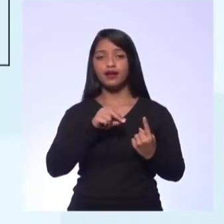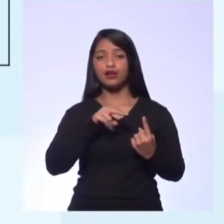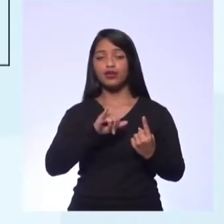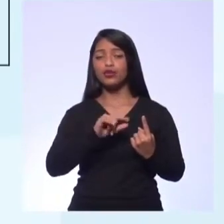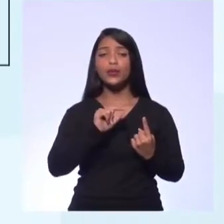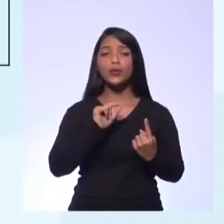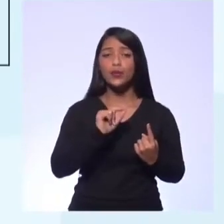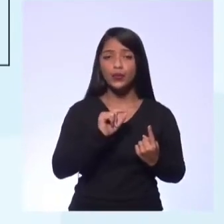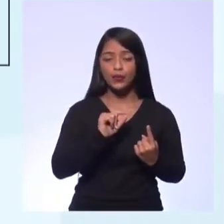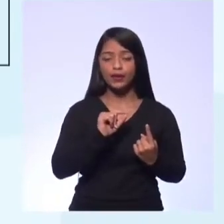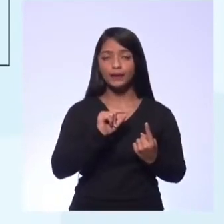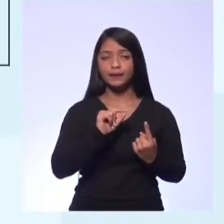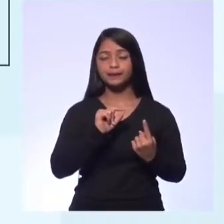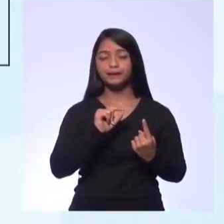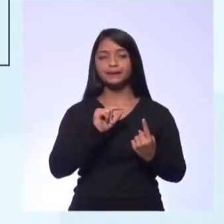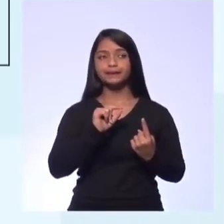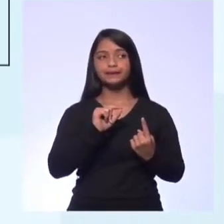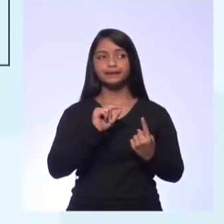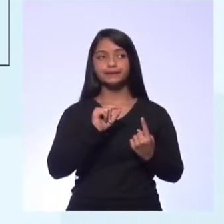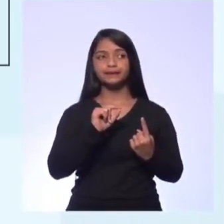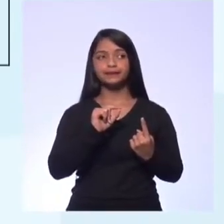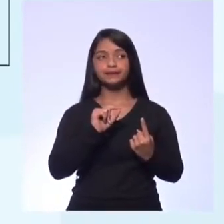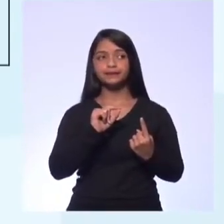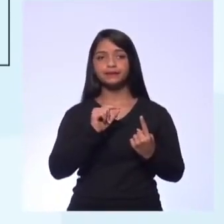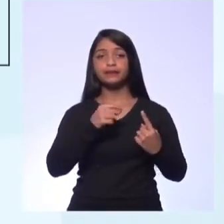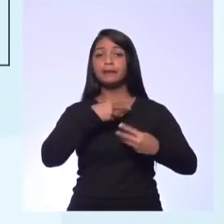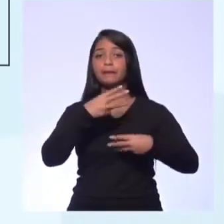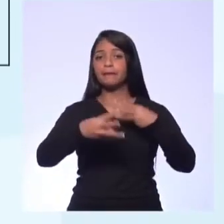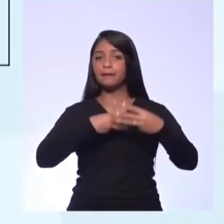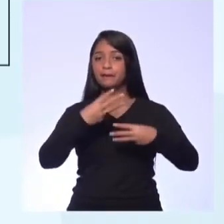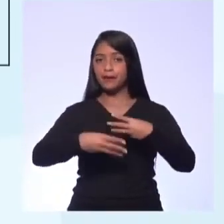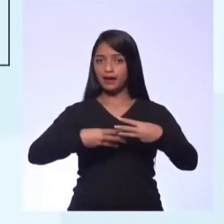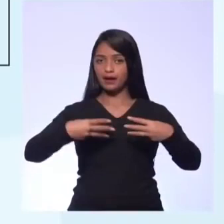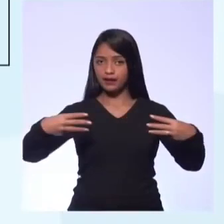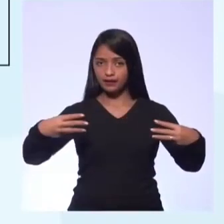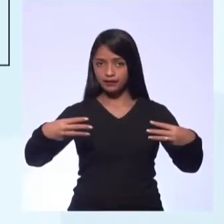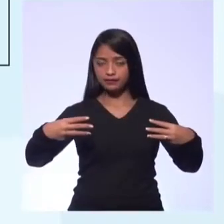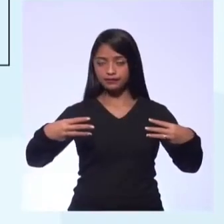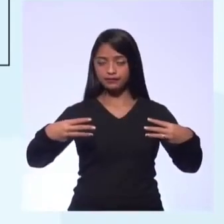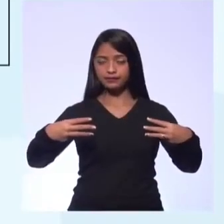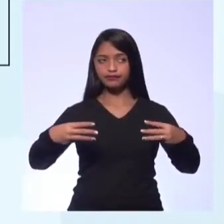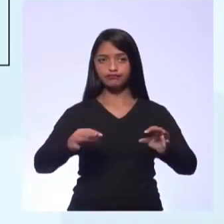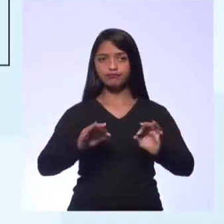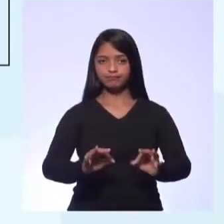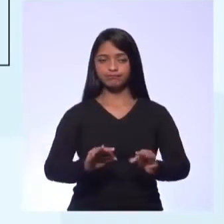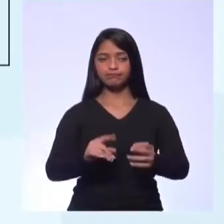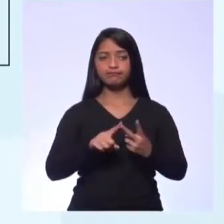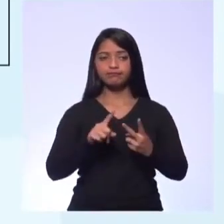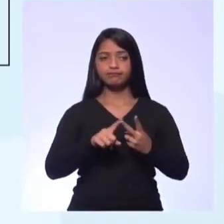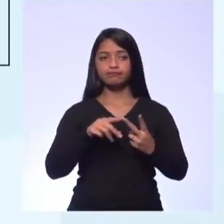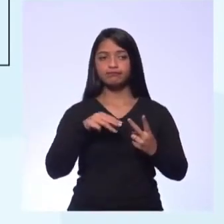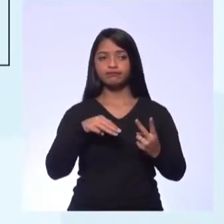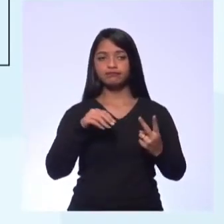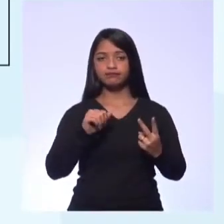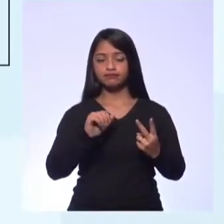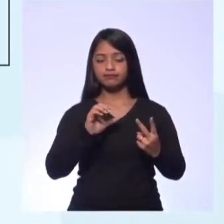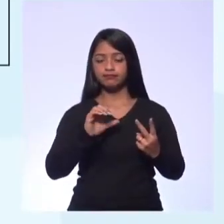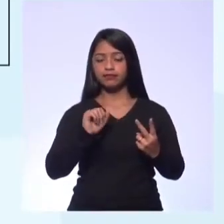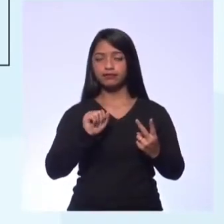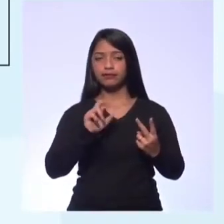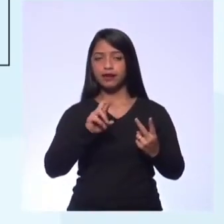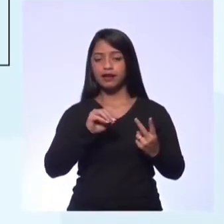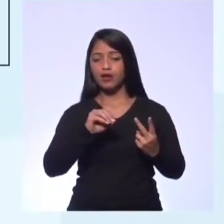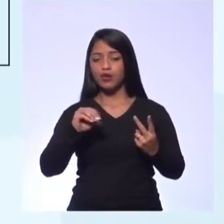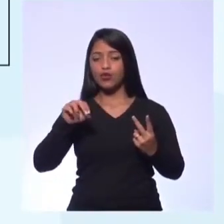contrário. Macaroni é a massa, é o macarrão mesmo. E macaroon é